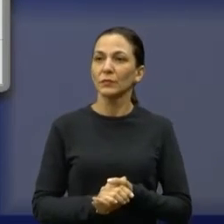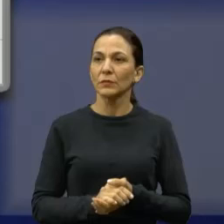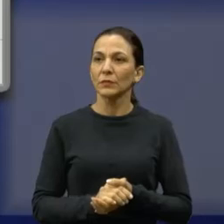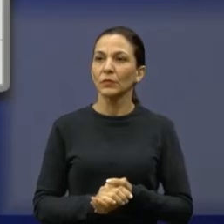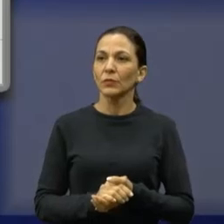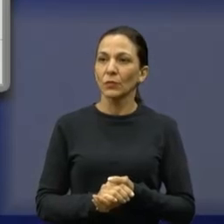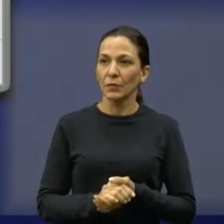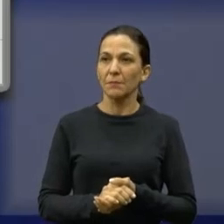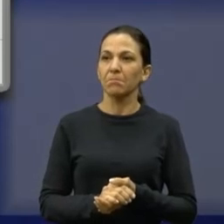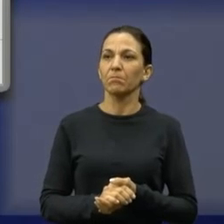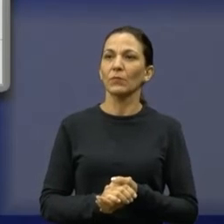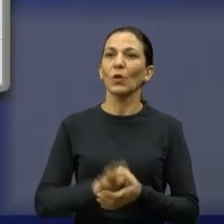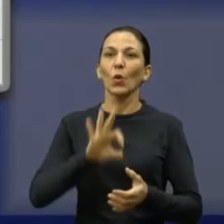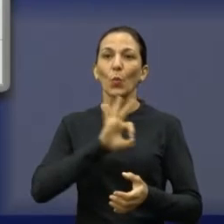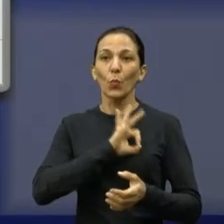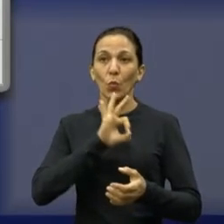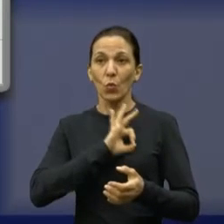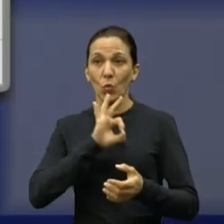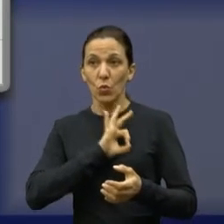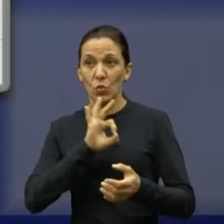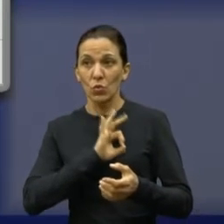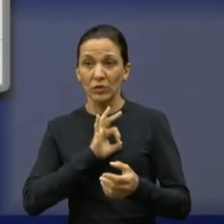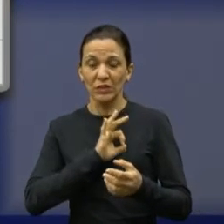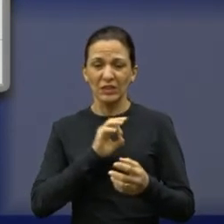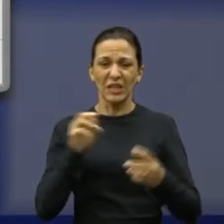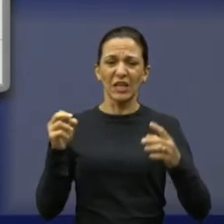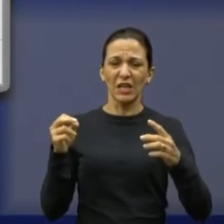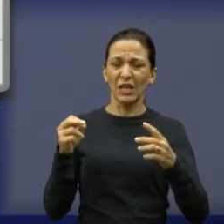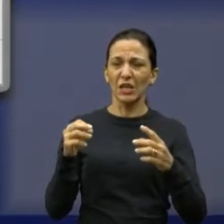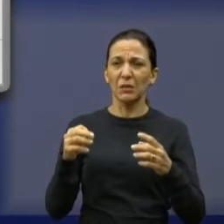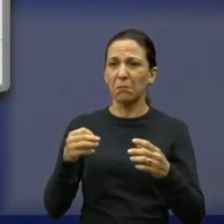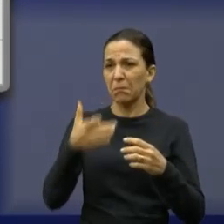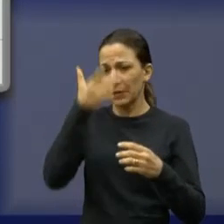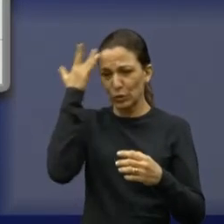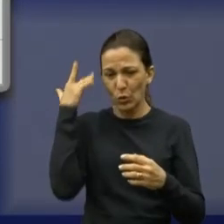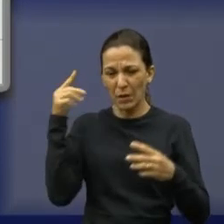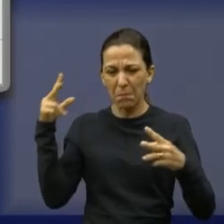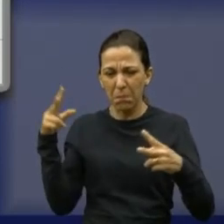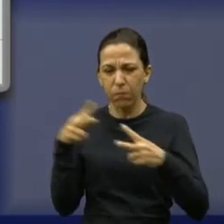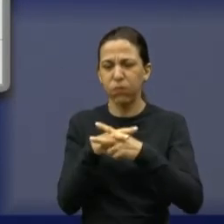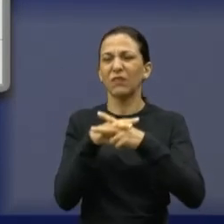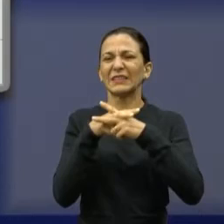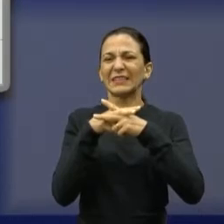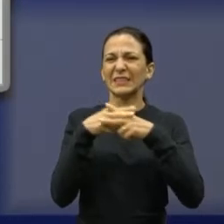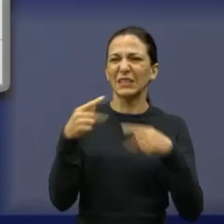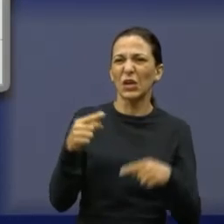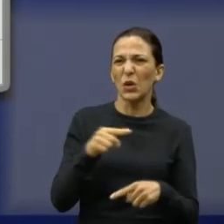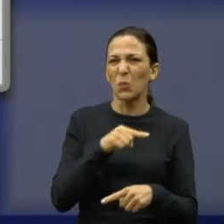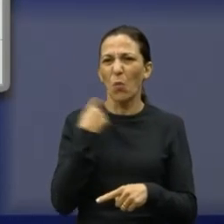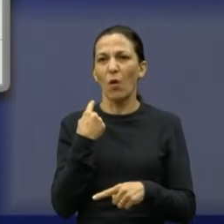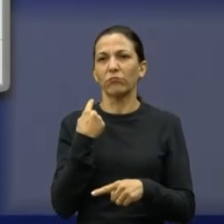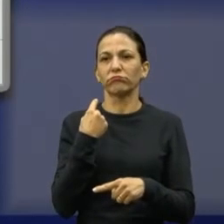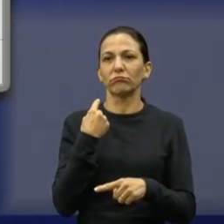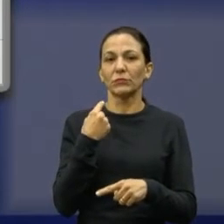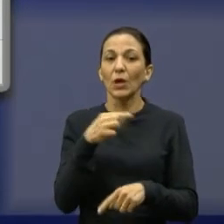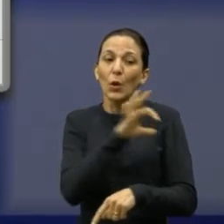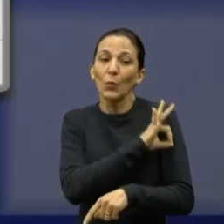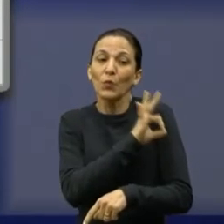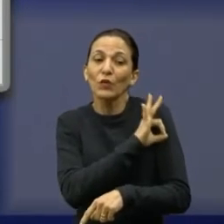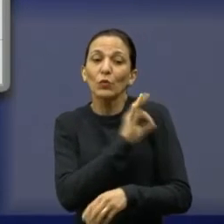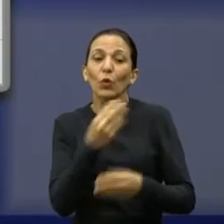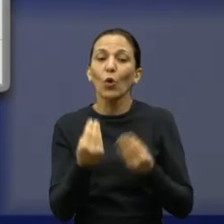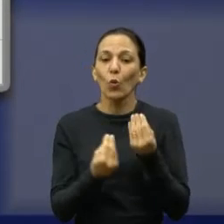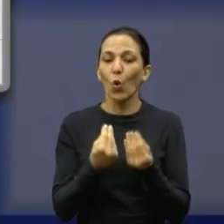em confronto corporal com um agente de segurança naquela mesma praça e foi morto. A prefeitura está esperando o quê para agir com o intuito de evitar